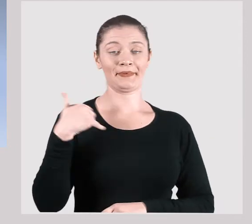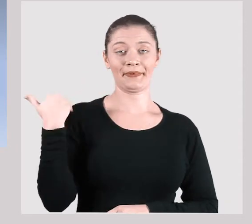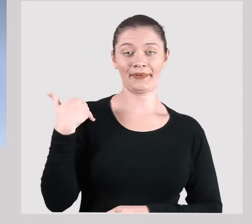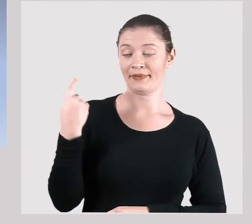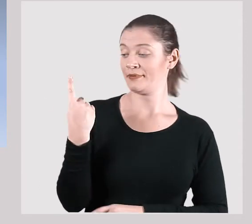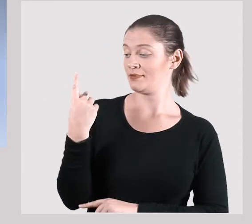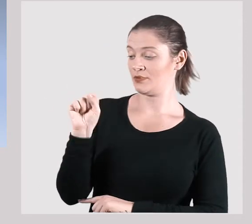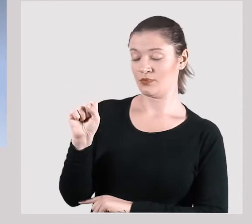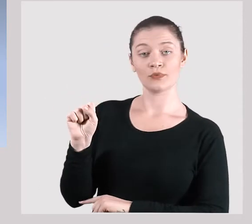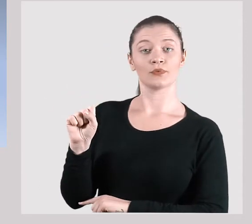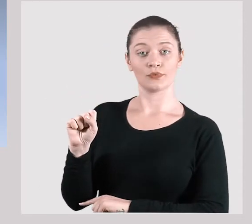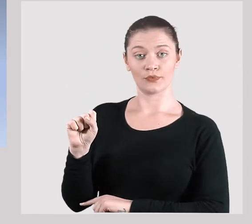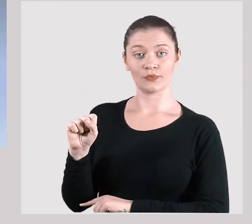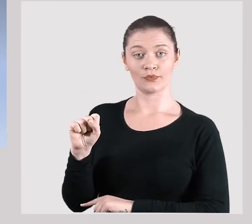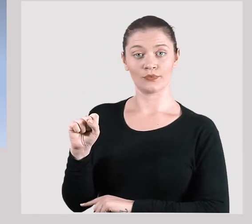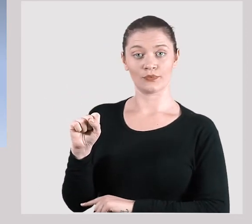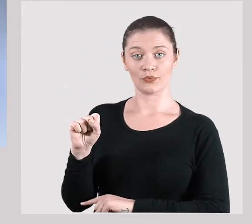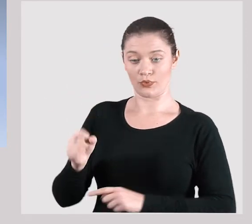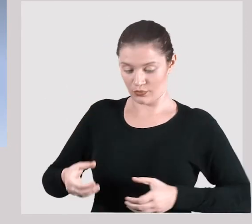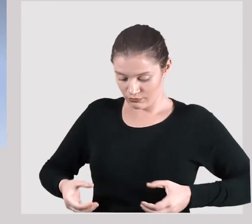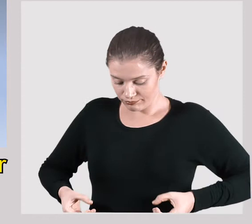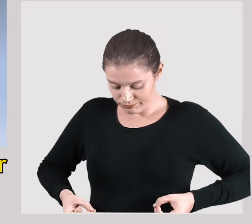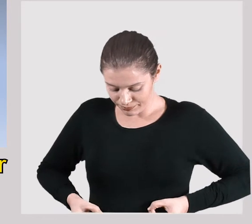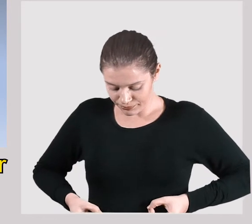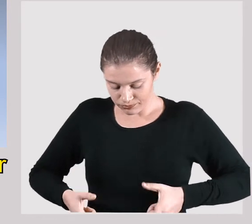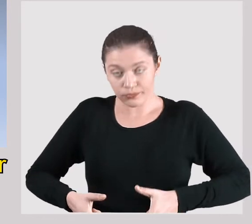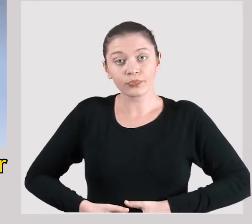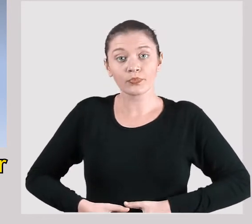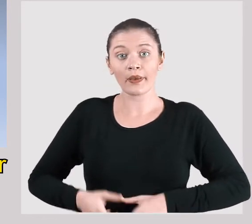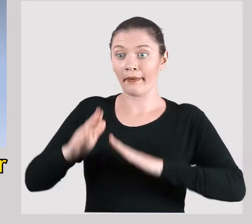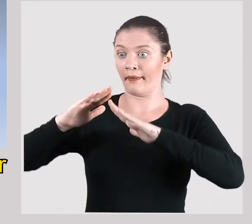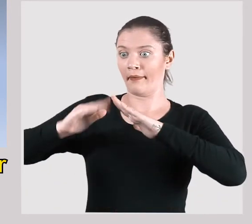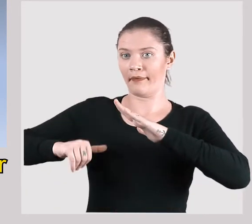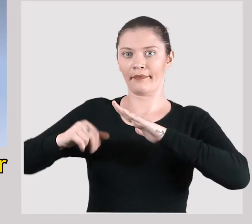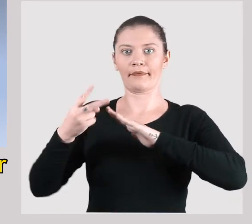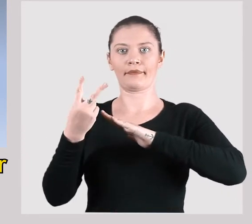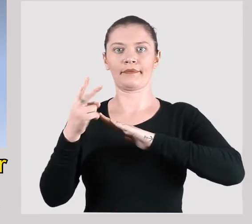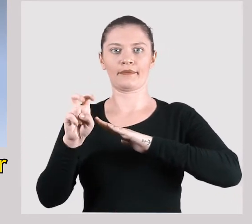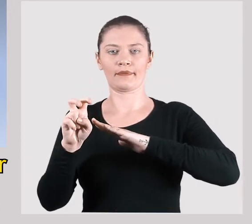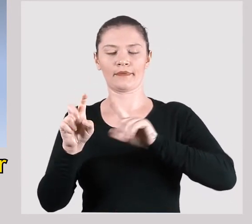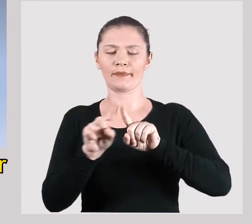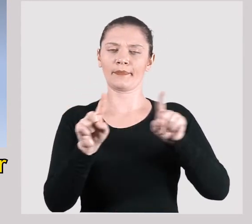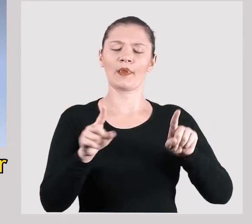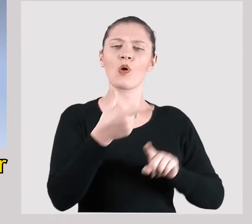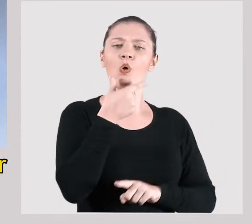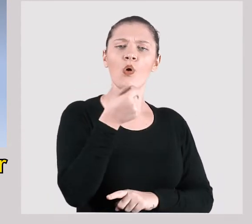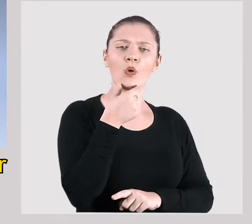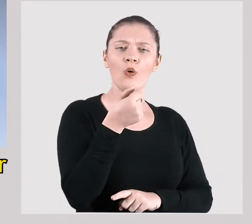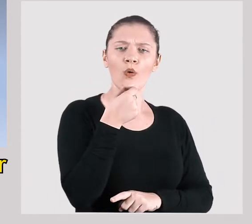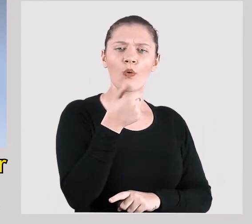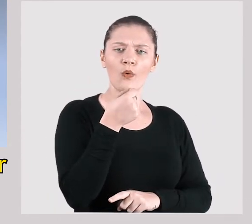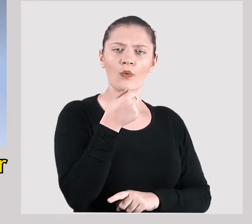útero antes dos 25 anos, e para o homem só pode fazer a esterilização